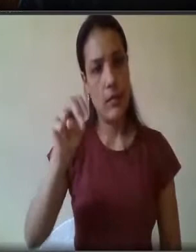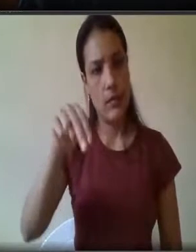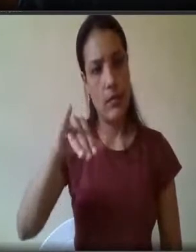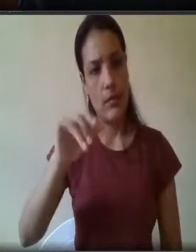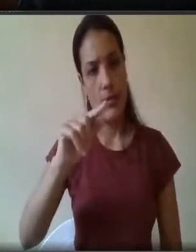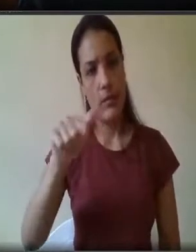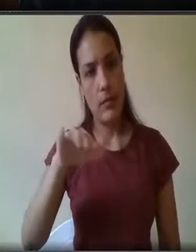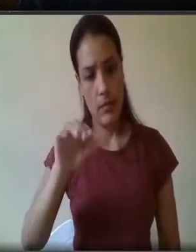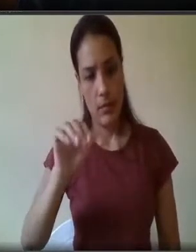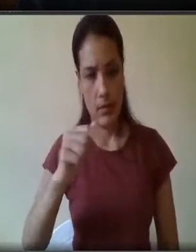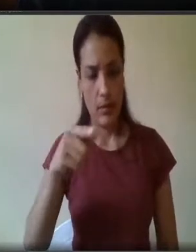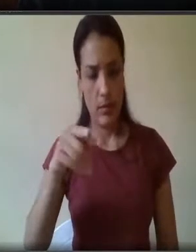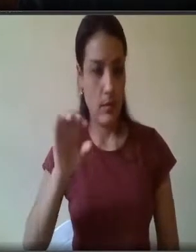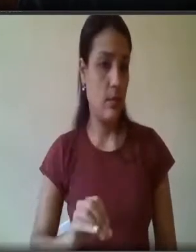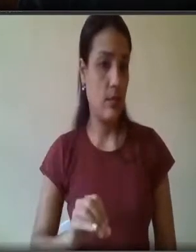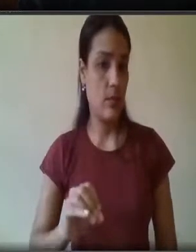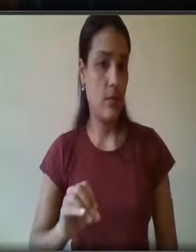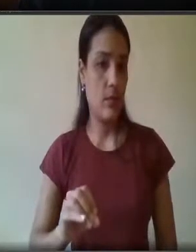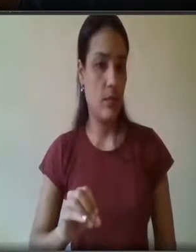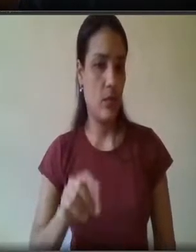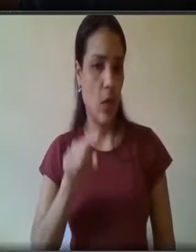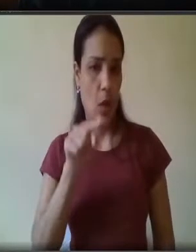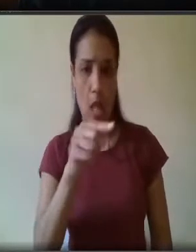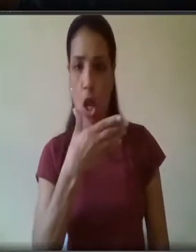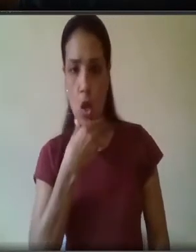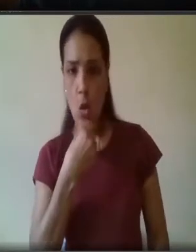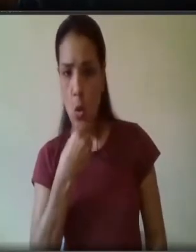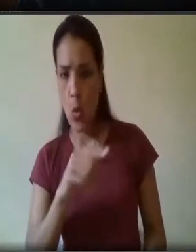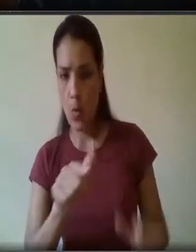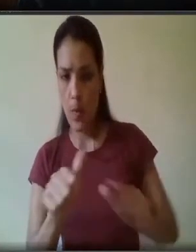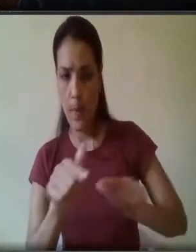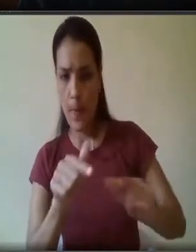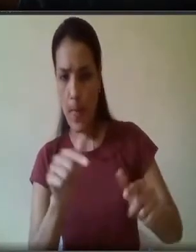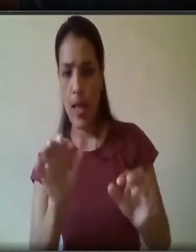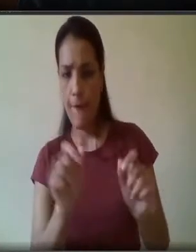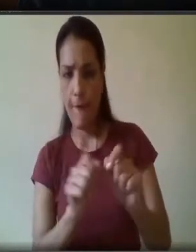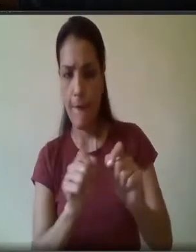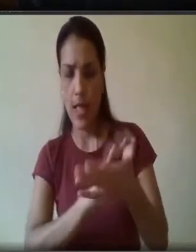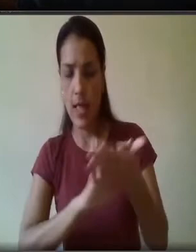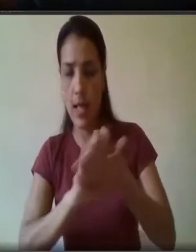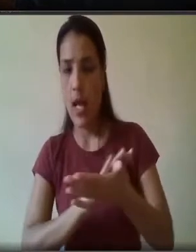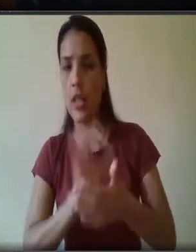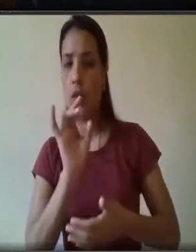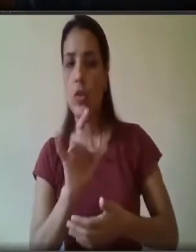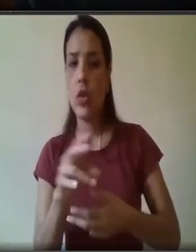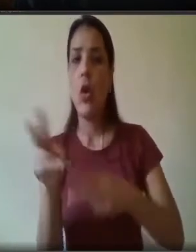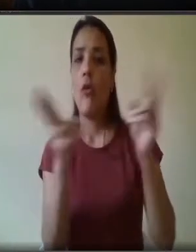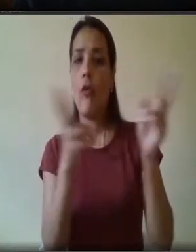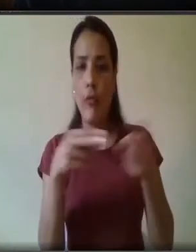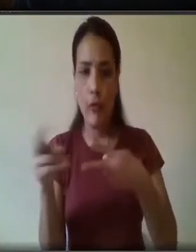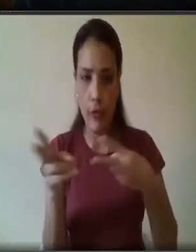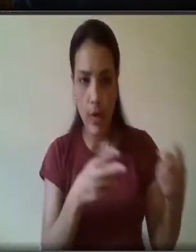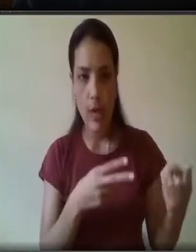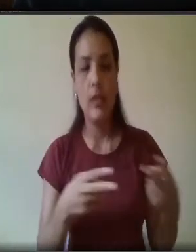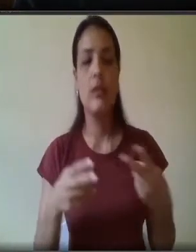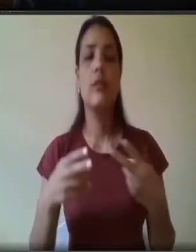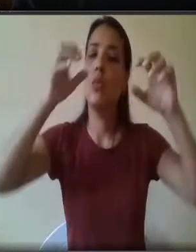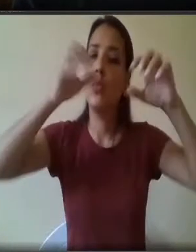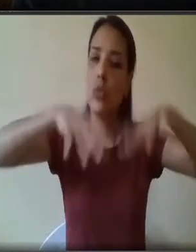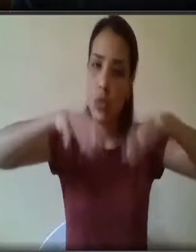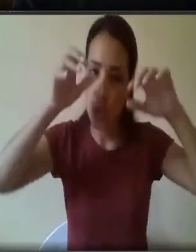tem ação humana, vai depositando os sedimentos, tem ali, mas você tem uma cobertura. Eu fiz a prática